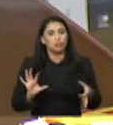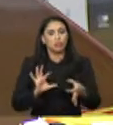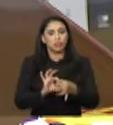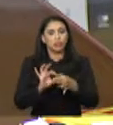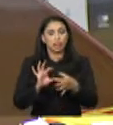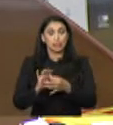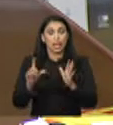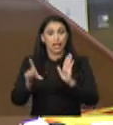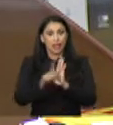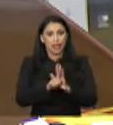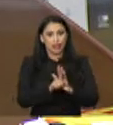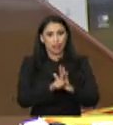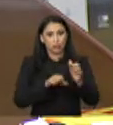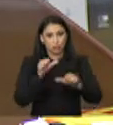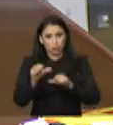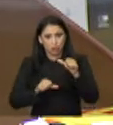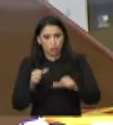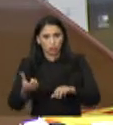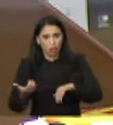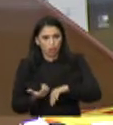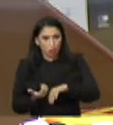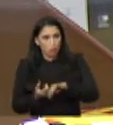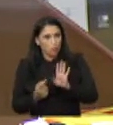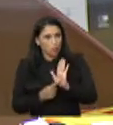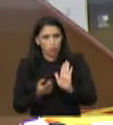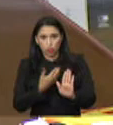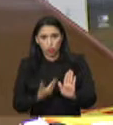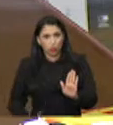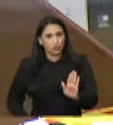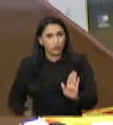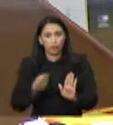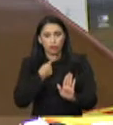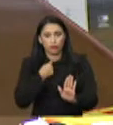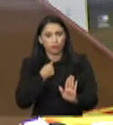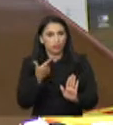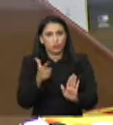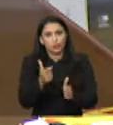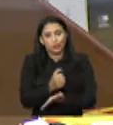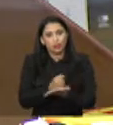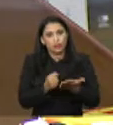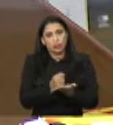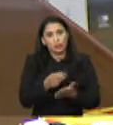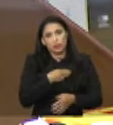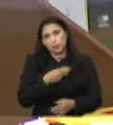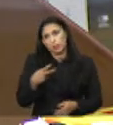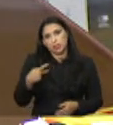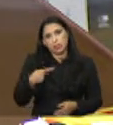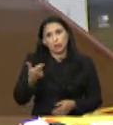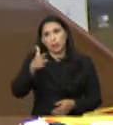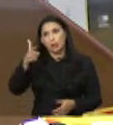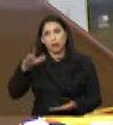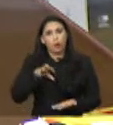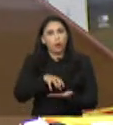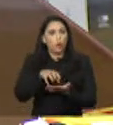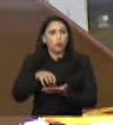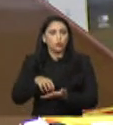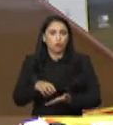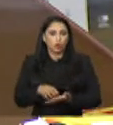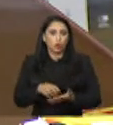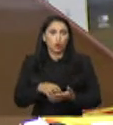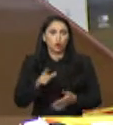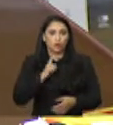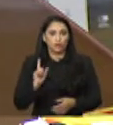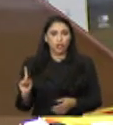editada pelo congresso nacional verbaliza a vontade do estado não há fundamento para que o ministério público ou qualquer agente público